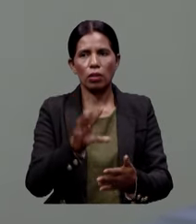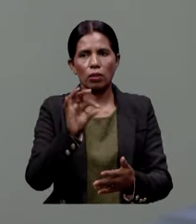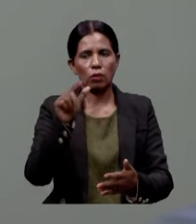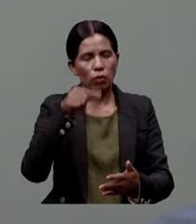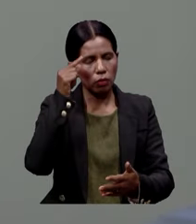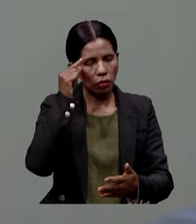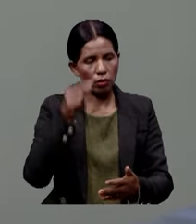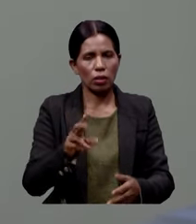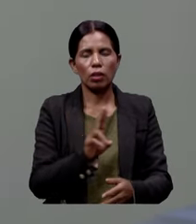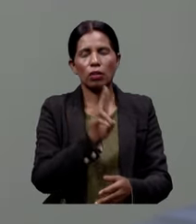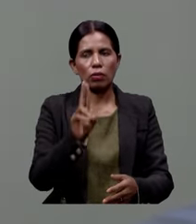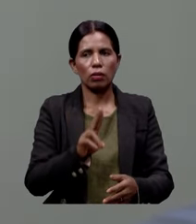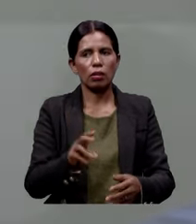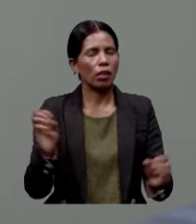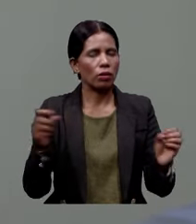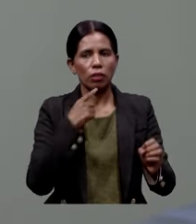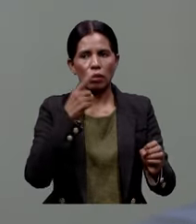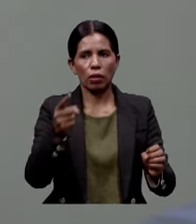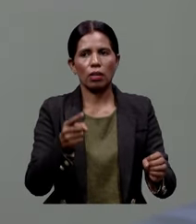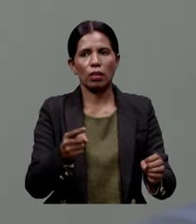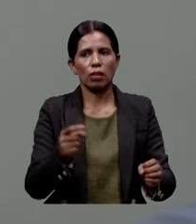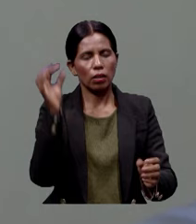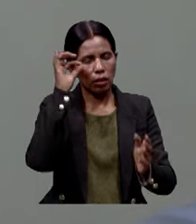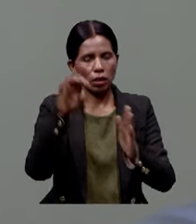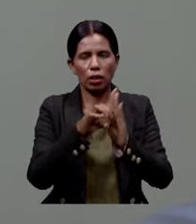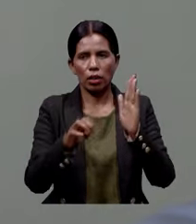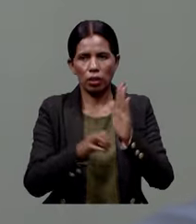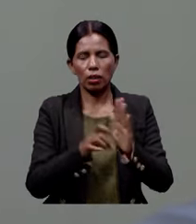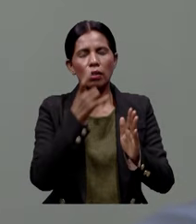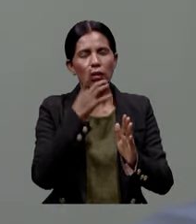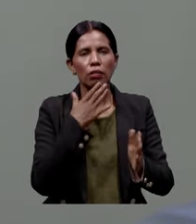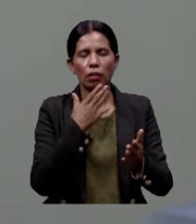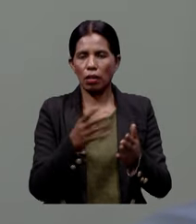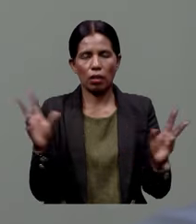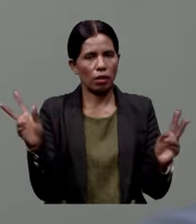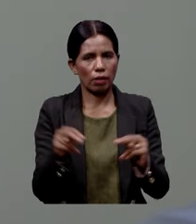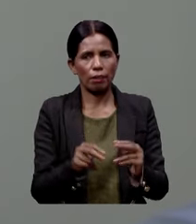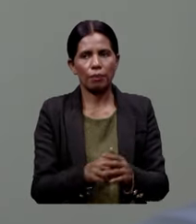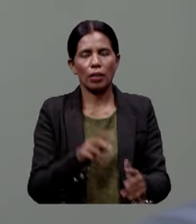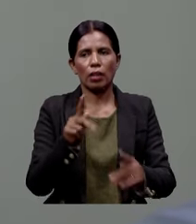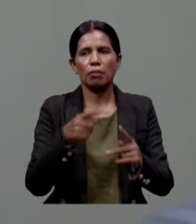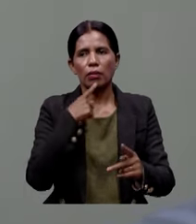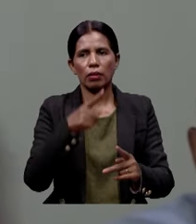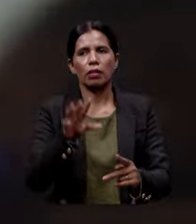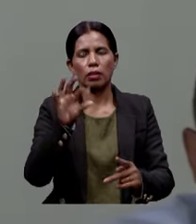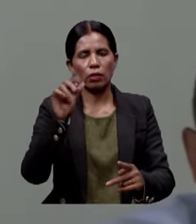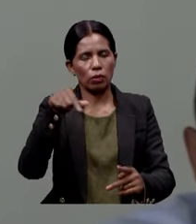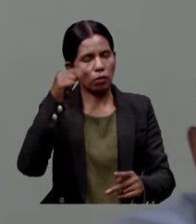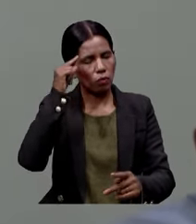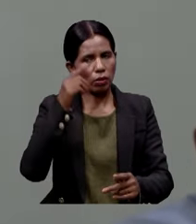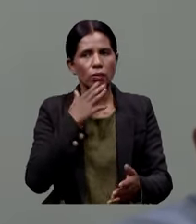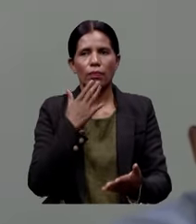desistão de dia. Nós temos de secretários de Estado de Eletricidade de Lai, é o nono governo nem desistão